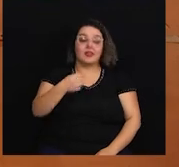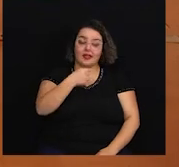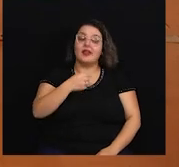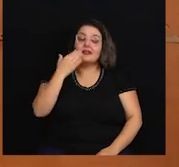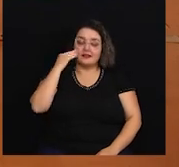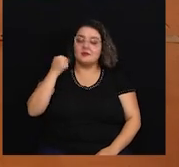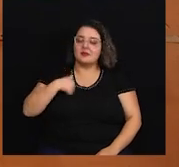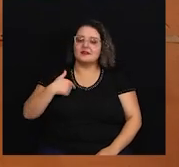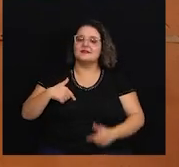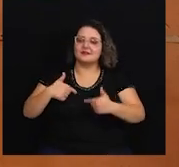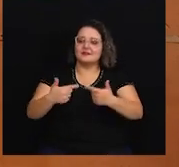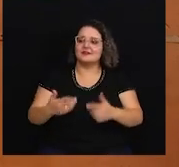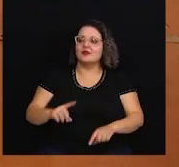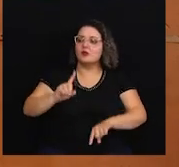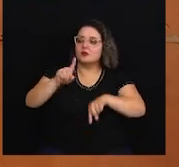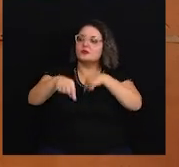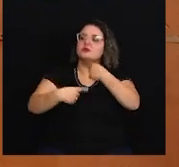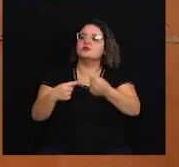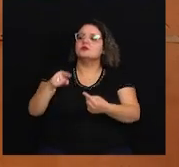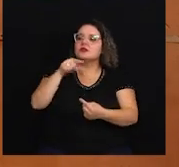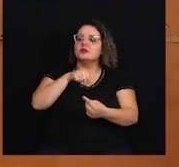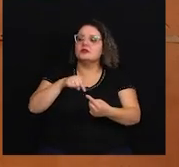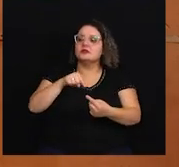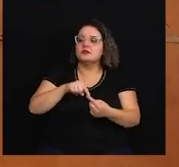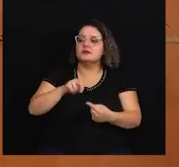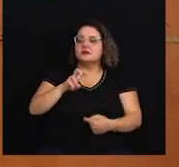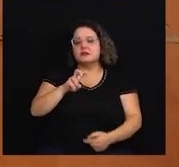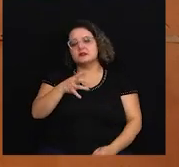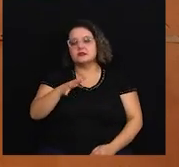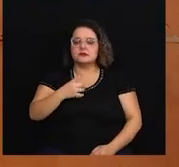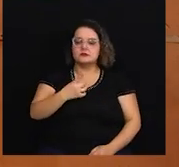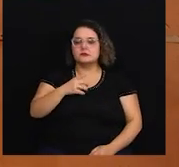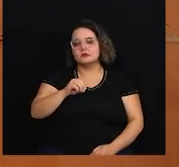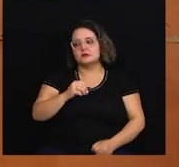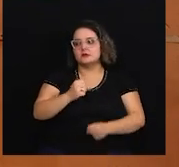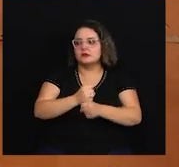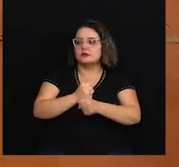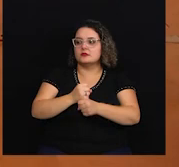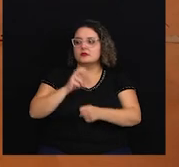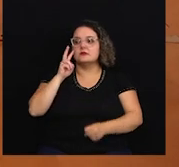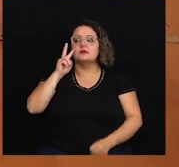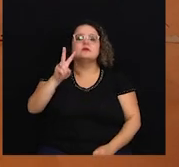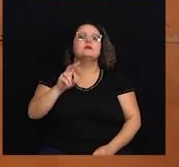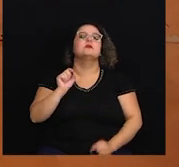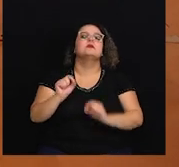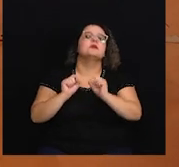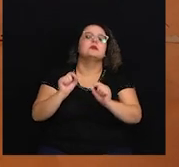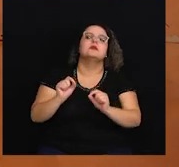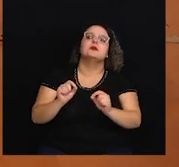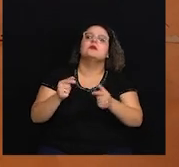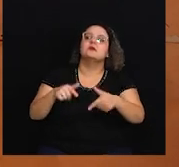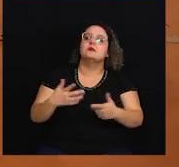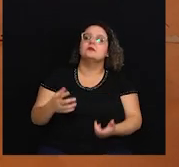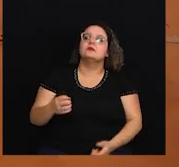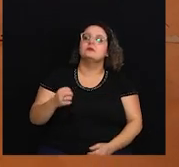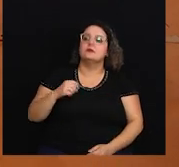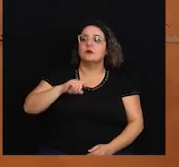próximos objetivos 5 10 anos se vê onde Fazendo o quê internacionalmente